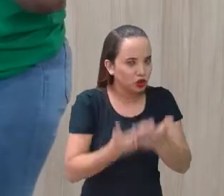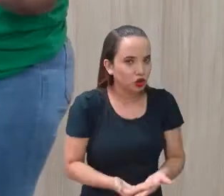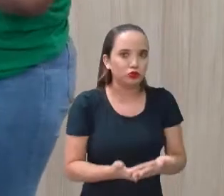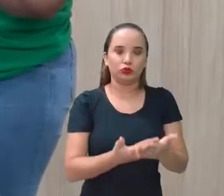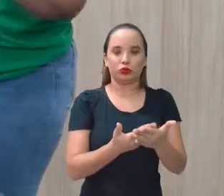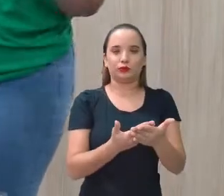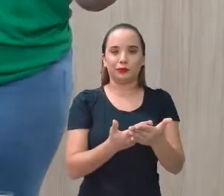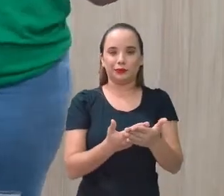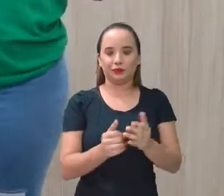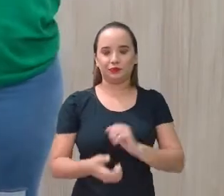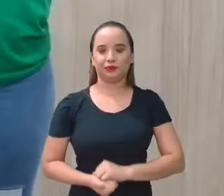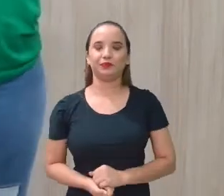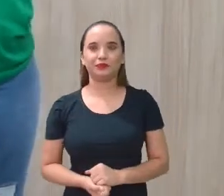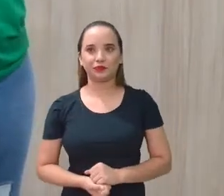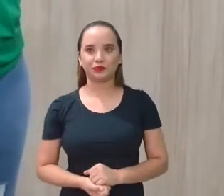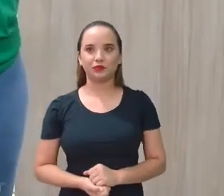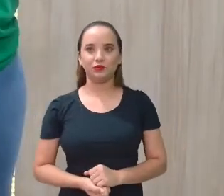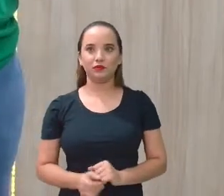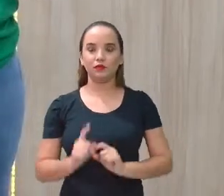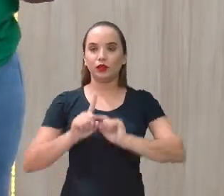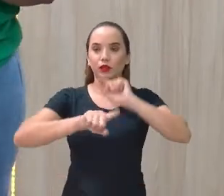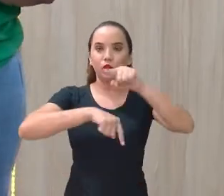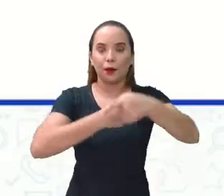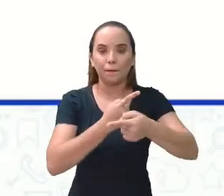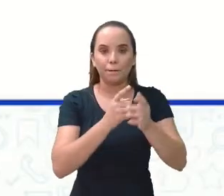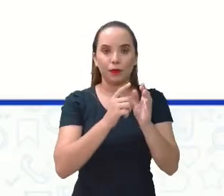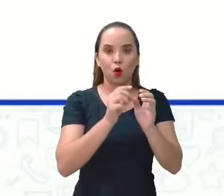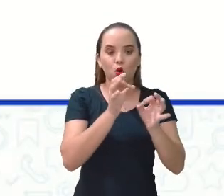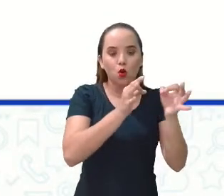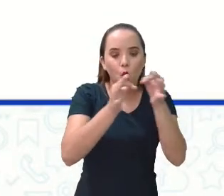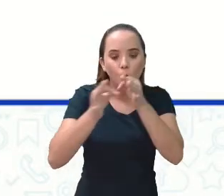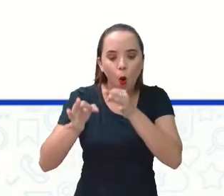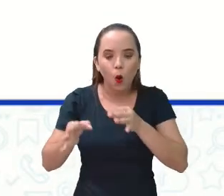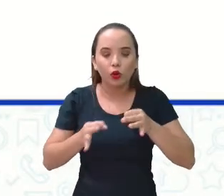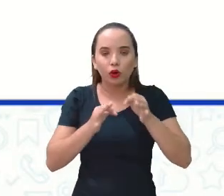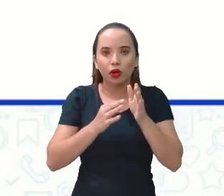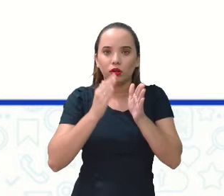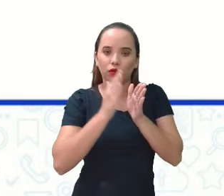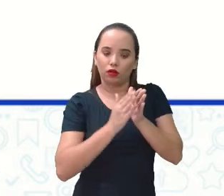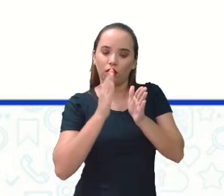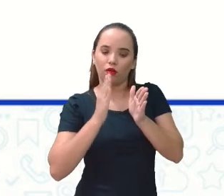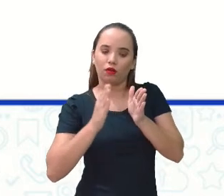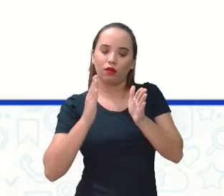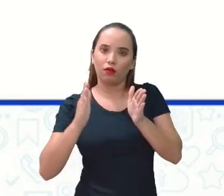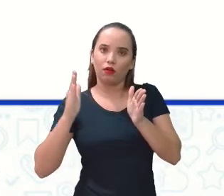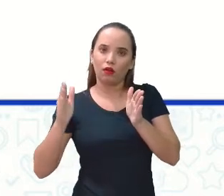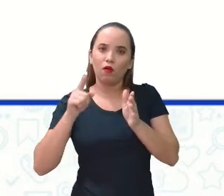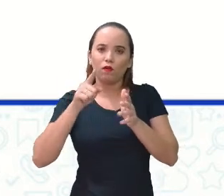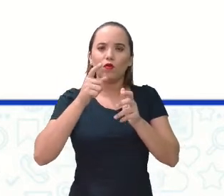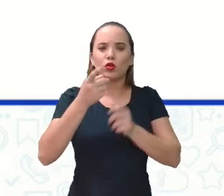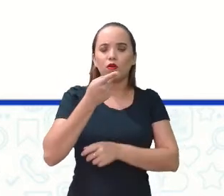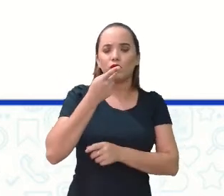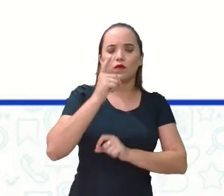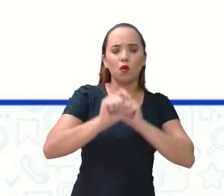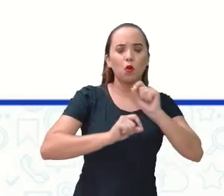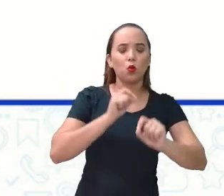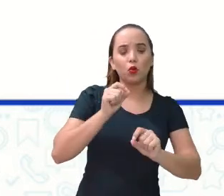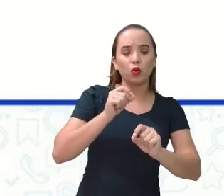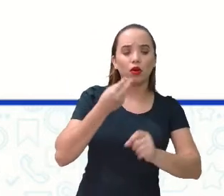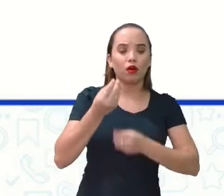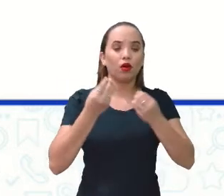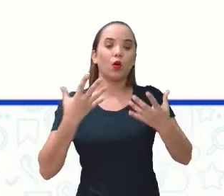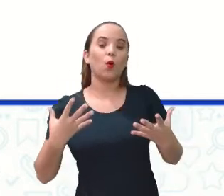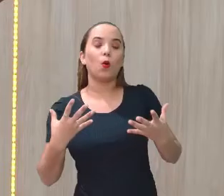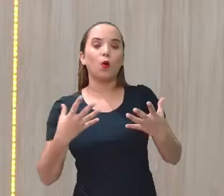faz juro. mal. Depois, conhecendo o tema, outra dica. Faça um roteiro. Diga, ó, primeiro eu vou falar disso, escreve